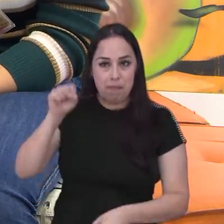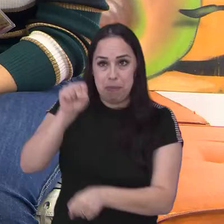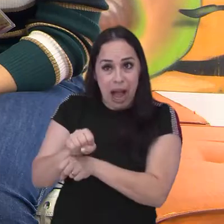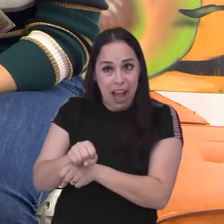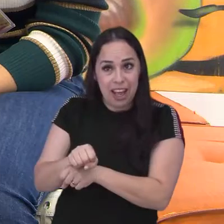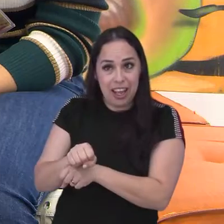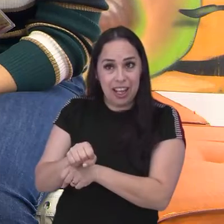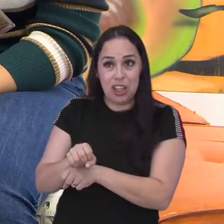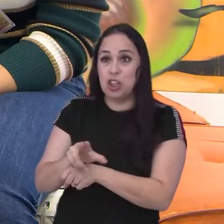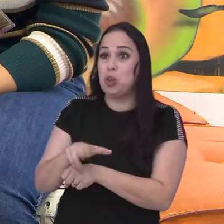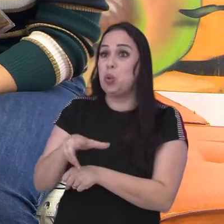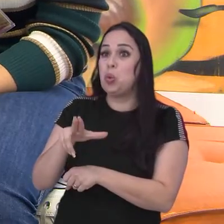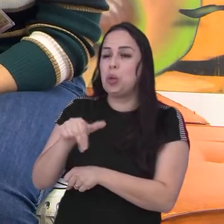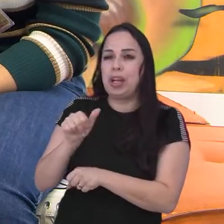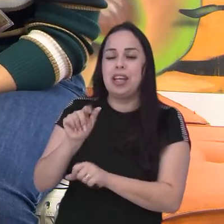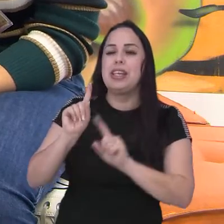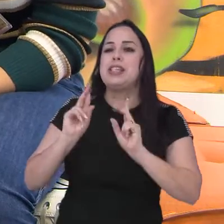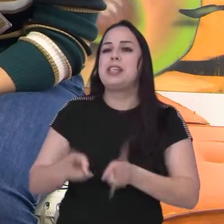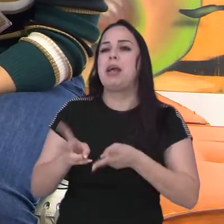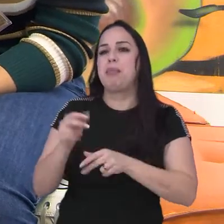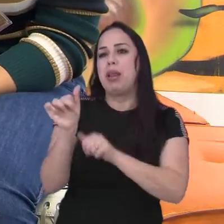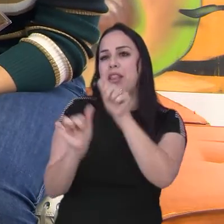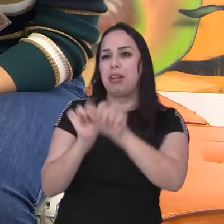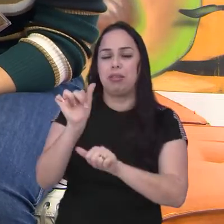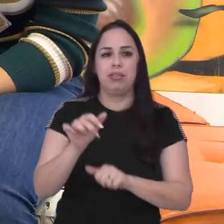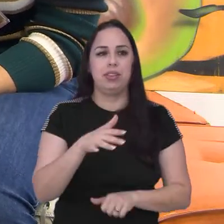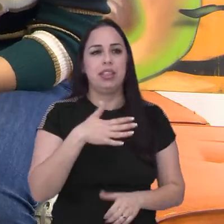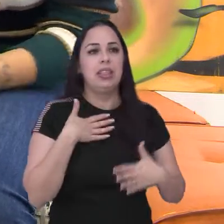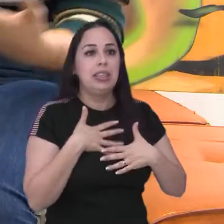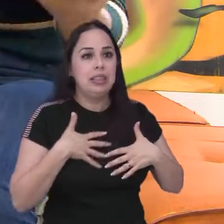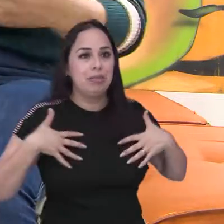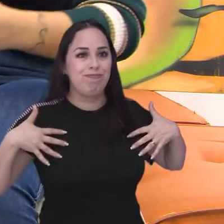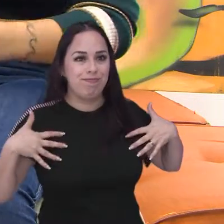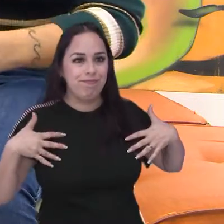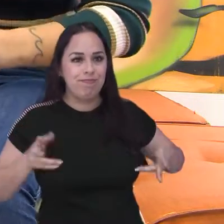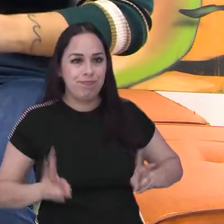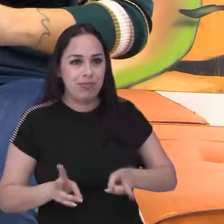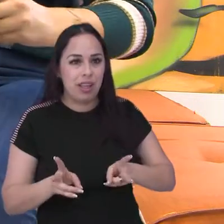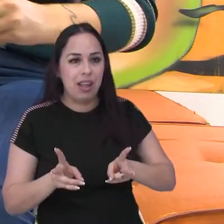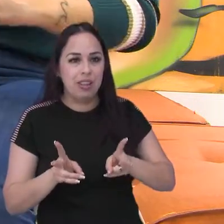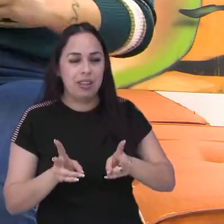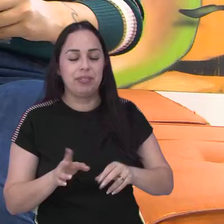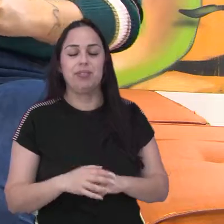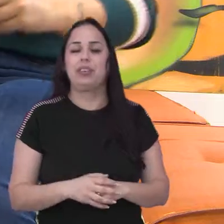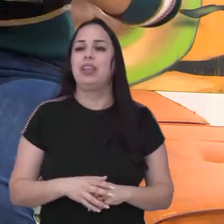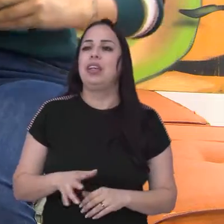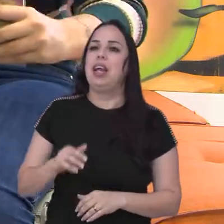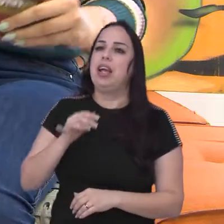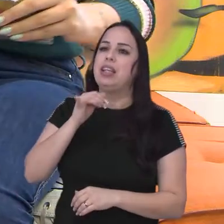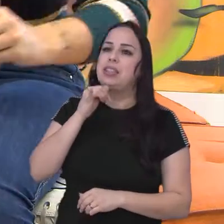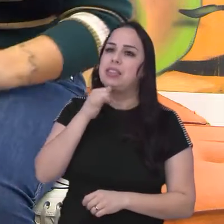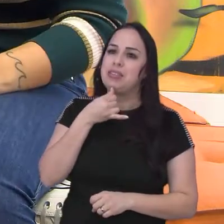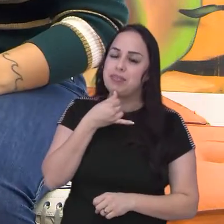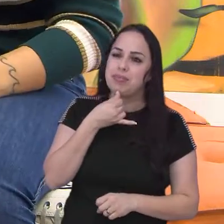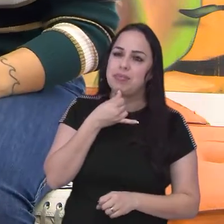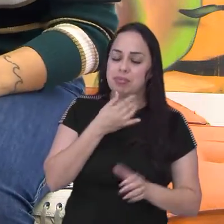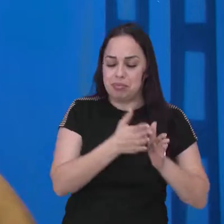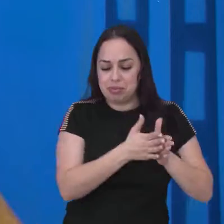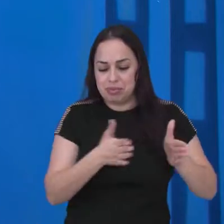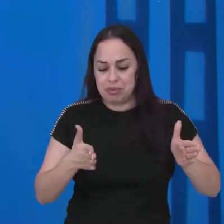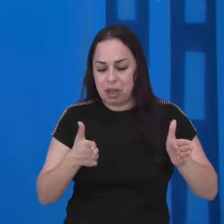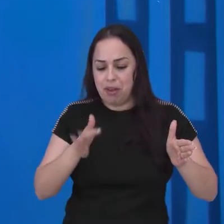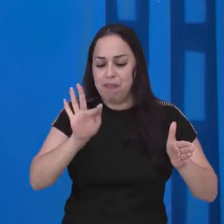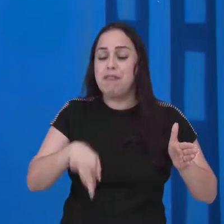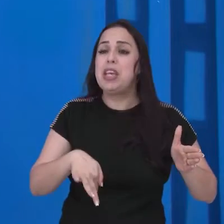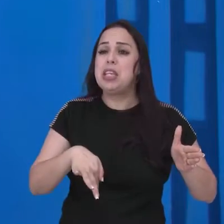assim, nunca acaba. Eles se transformam em uma outra... Mas você já se sente bem realizado com o que você... Mas é contínuo, né? É triste,